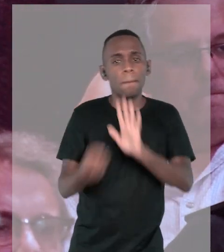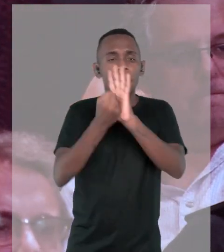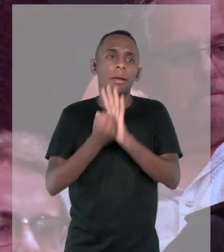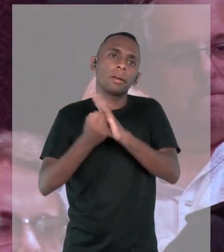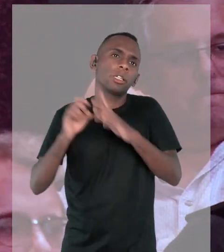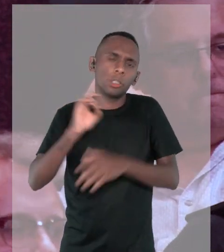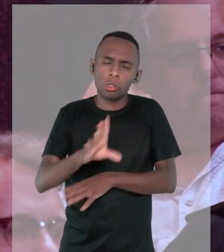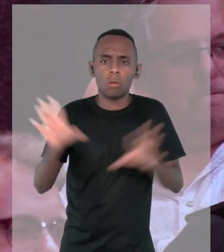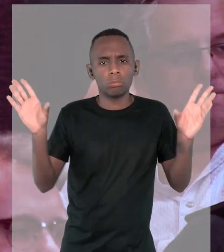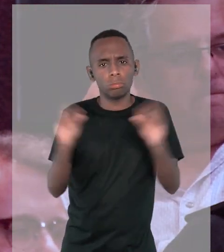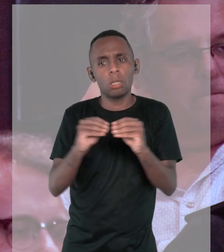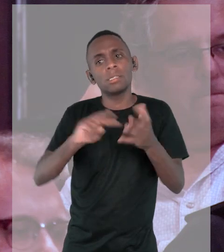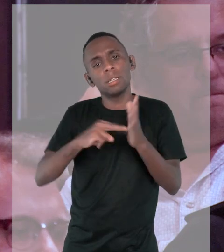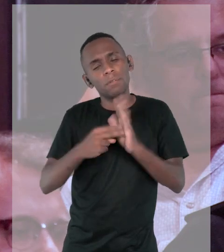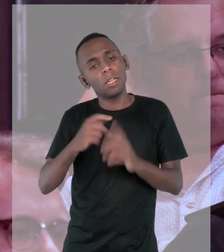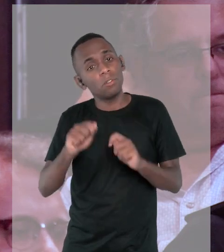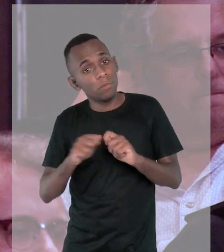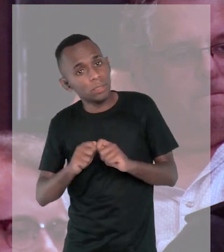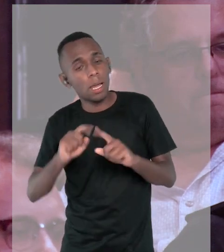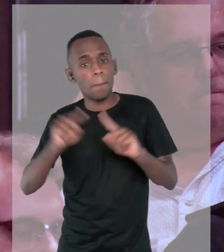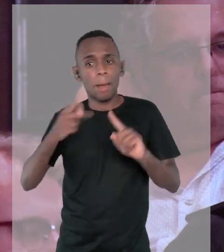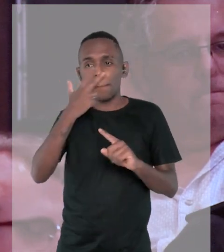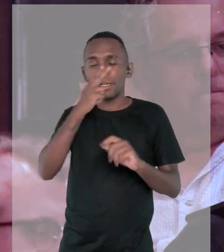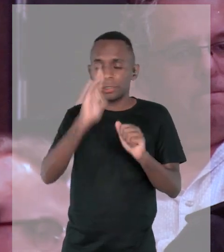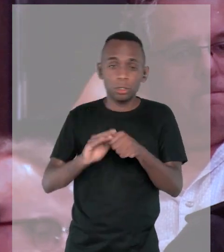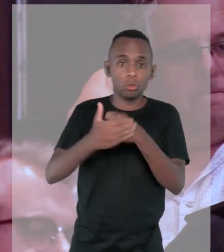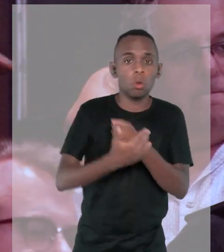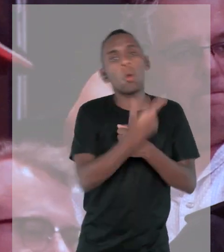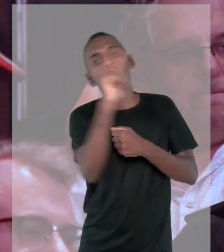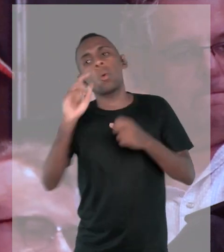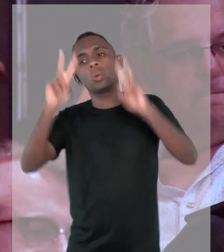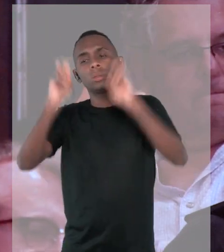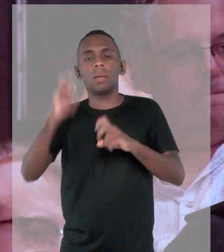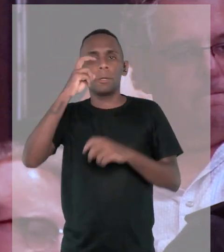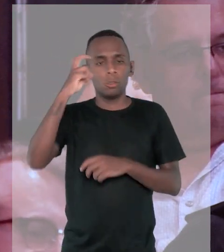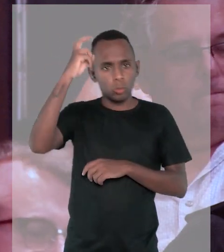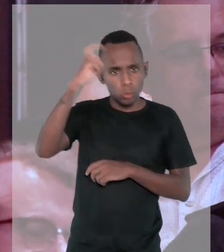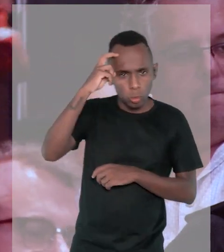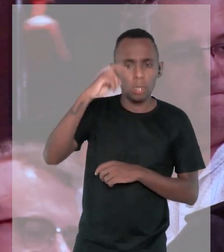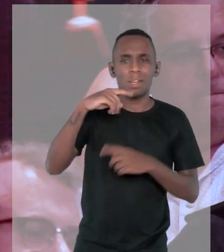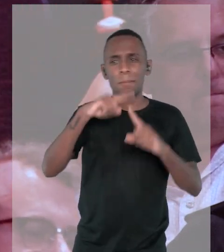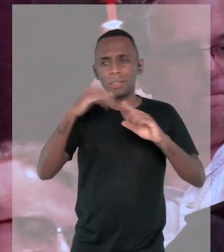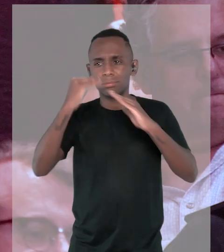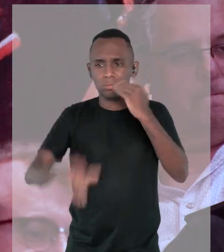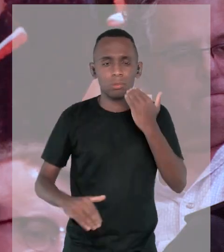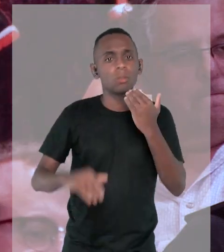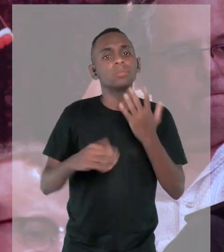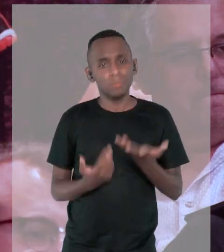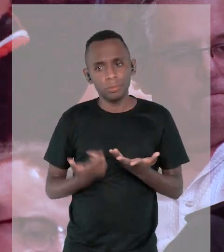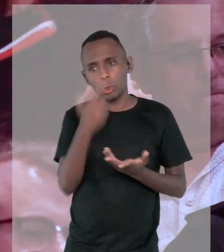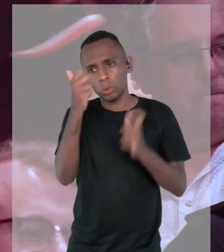se isso fizesse todo sentido, mas acoberta um monte de questões da cultura, da incoerência de